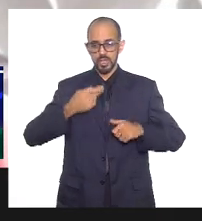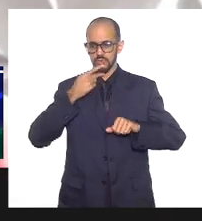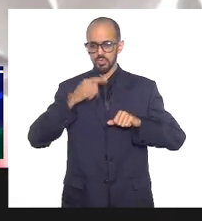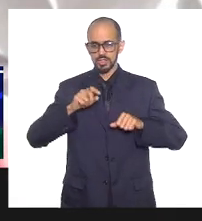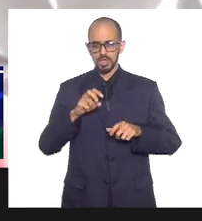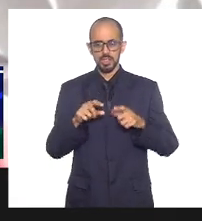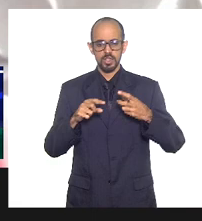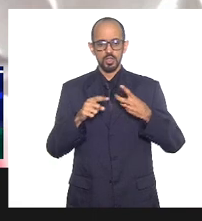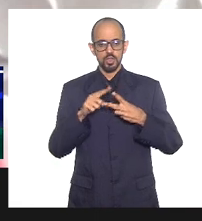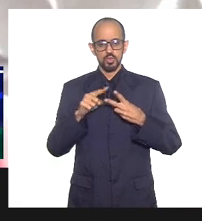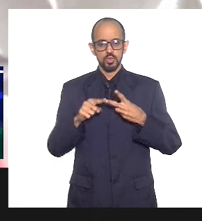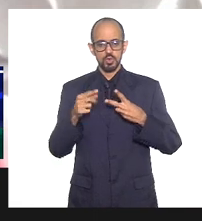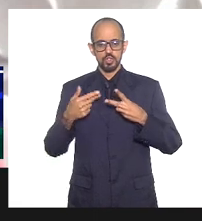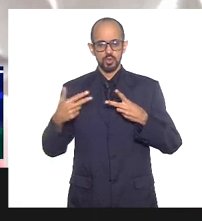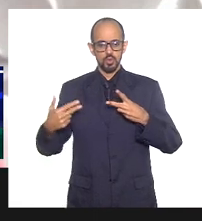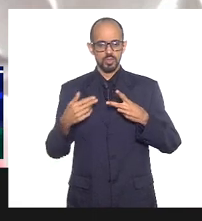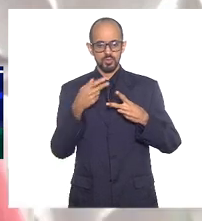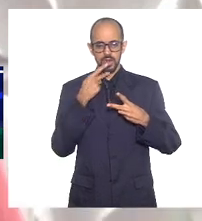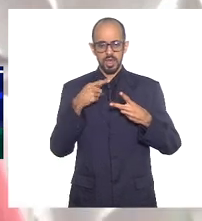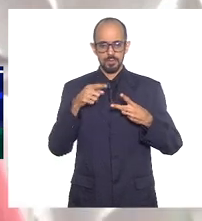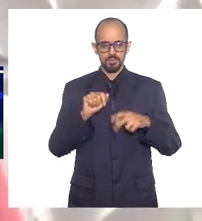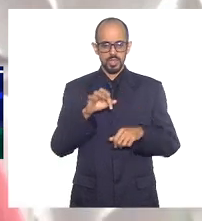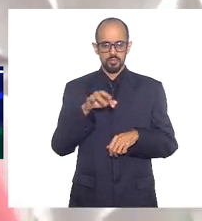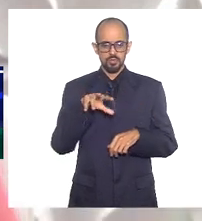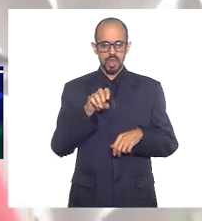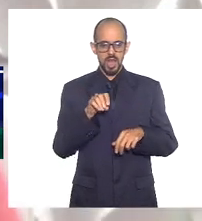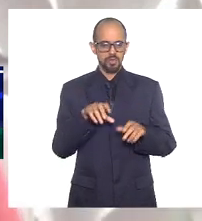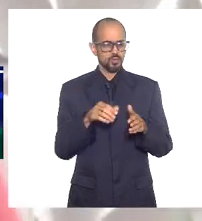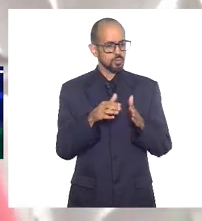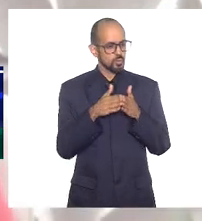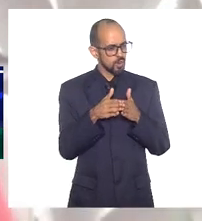observações deputado Flávio Serafine volte por favor